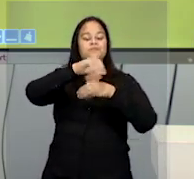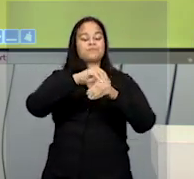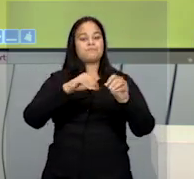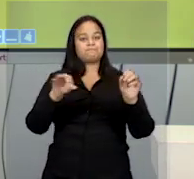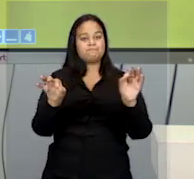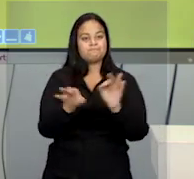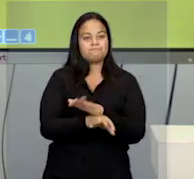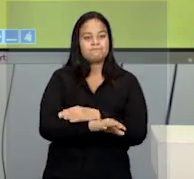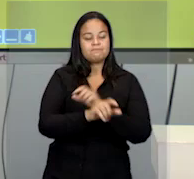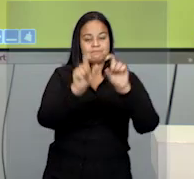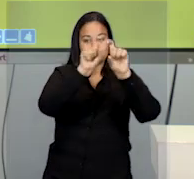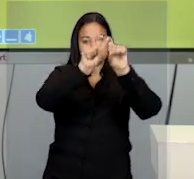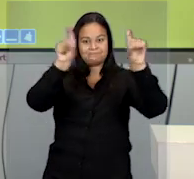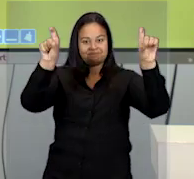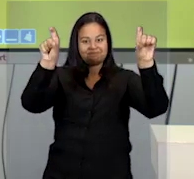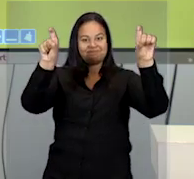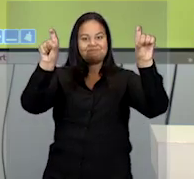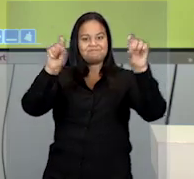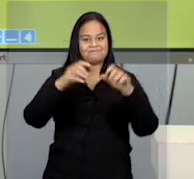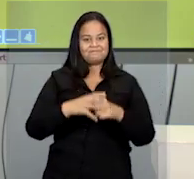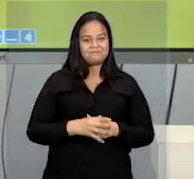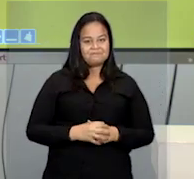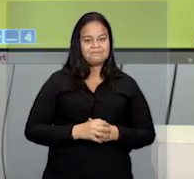final, tá?